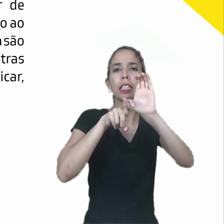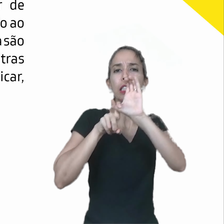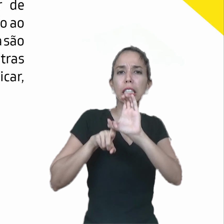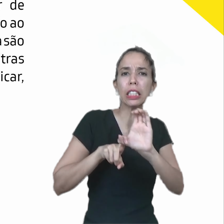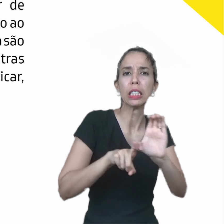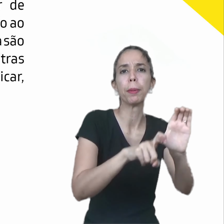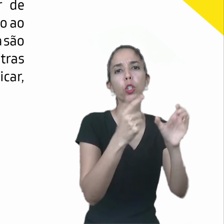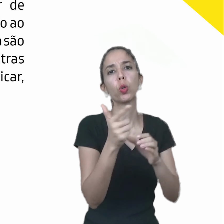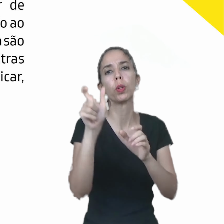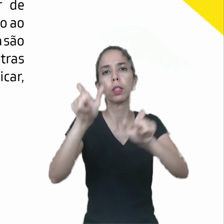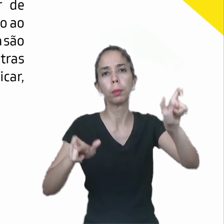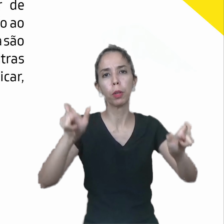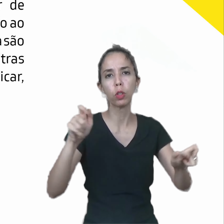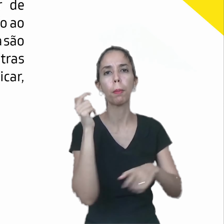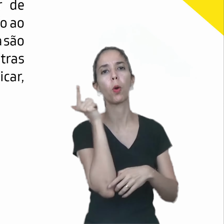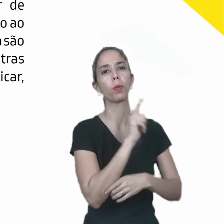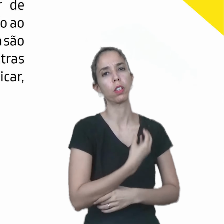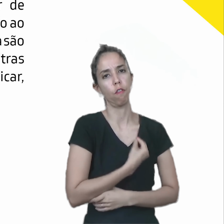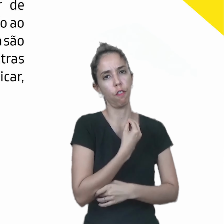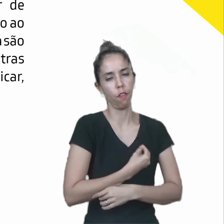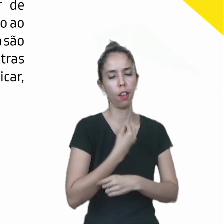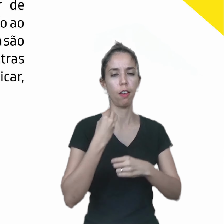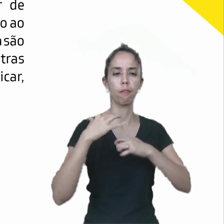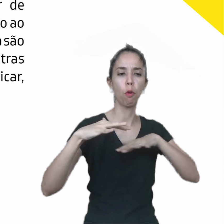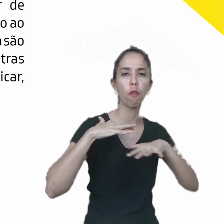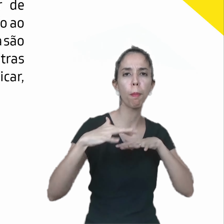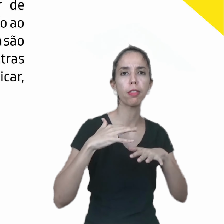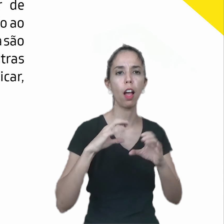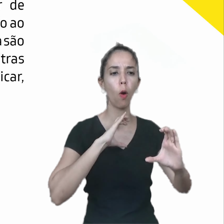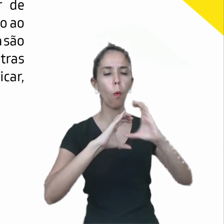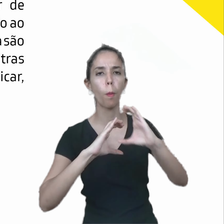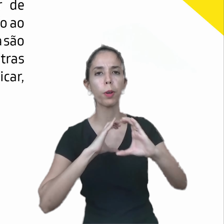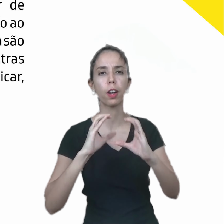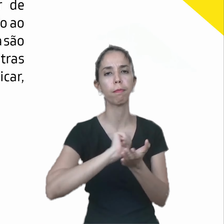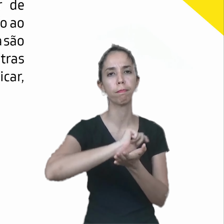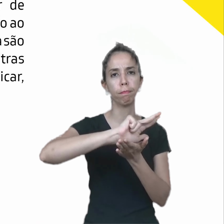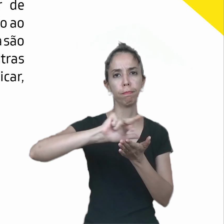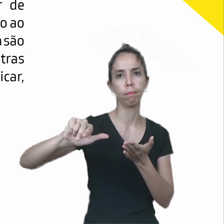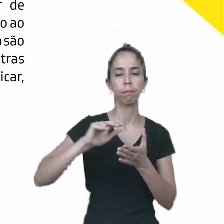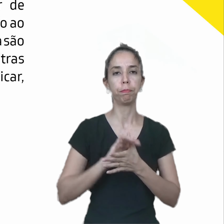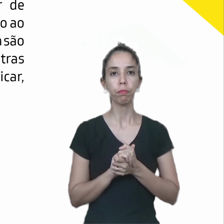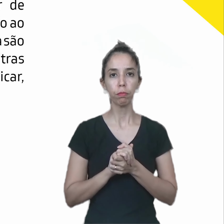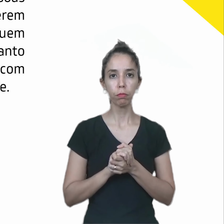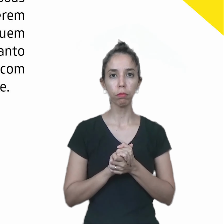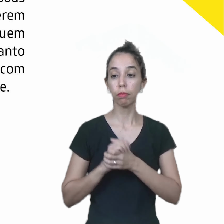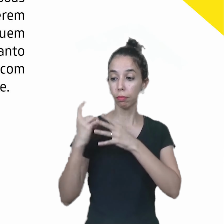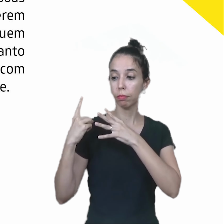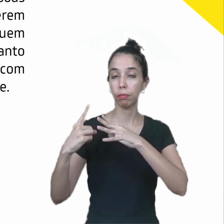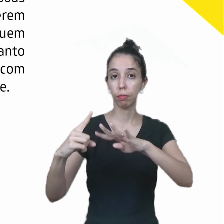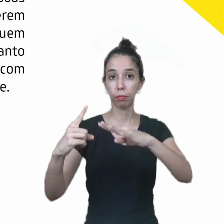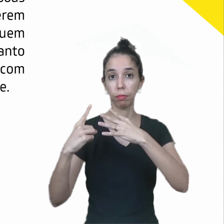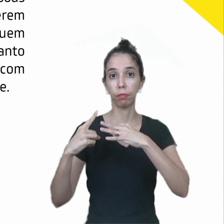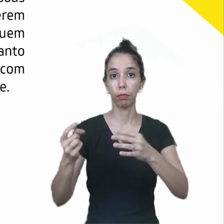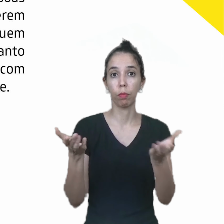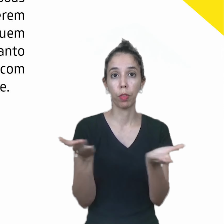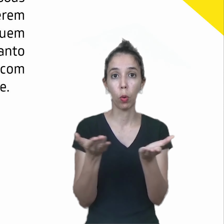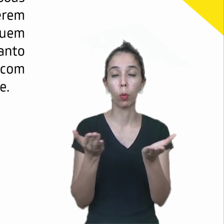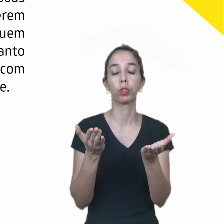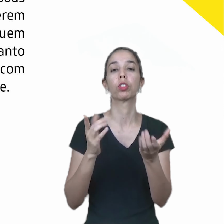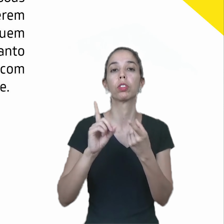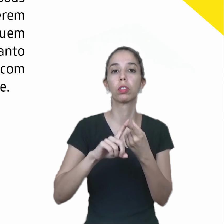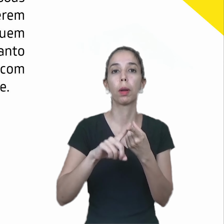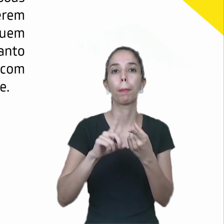dependentes de outras para sobreviver Se locomover, se comunicar e etc A passabilidade